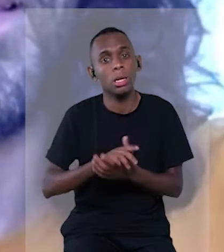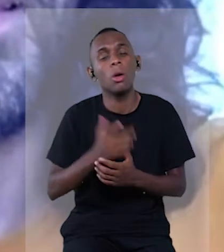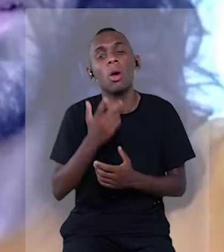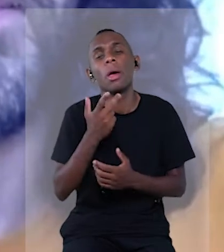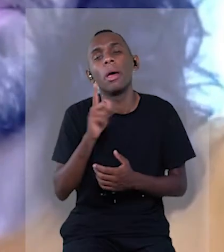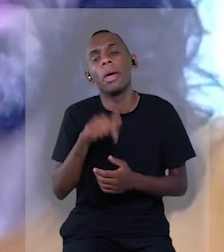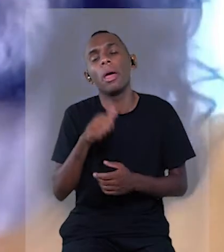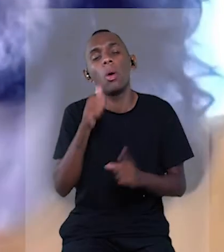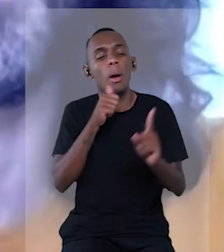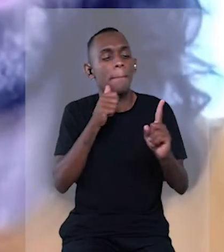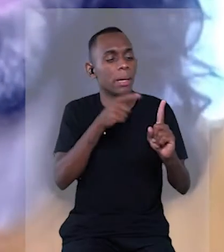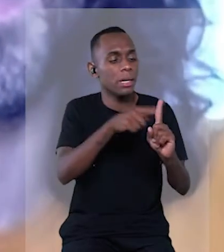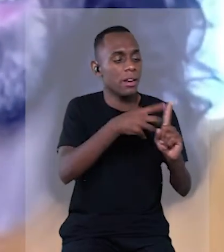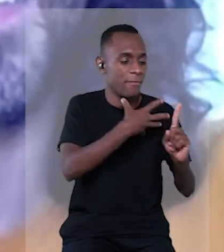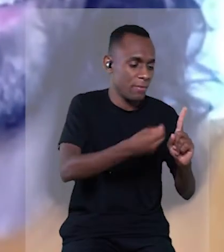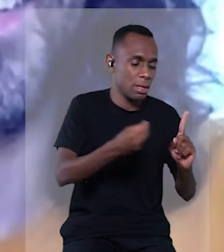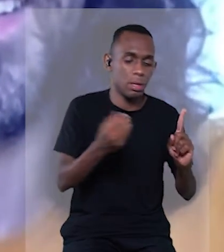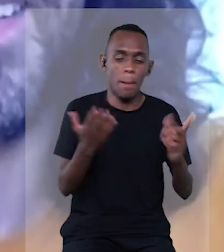com a mãe.